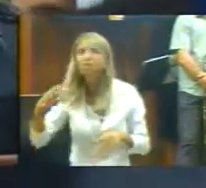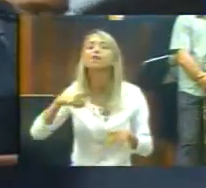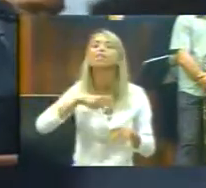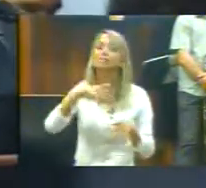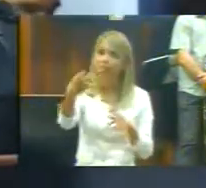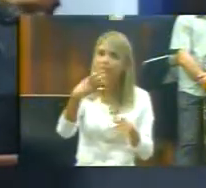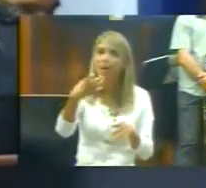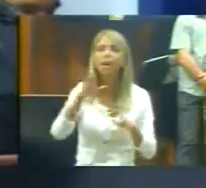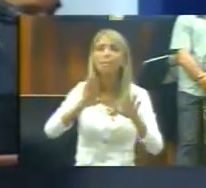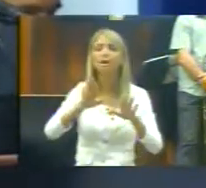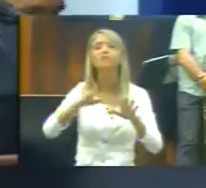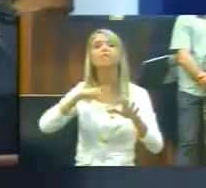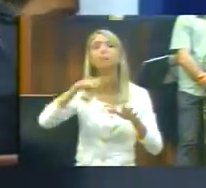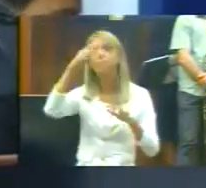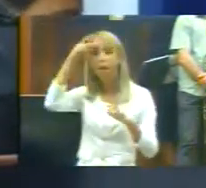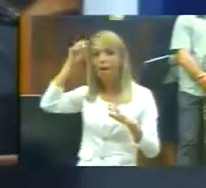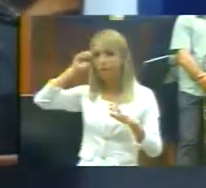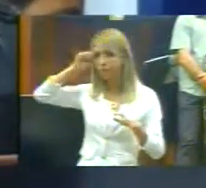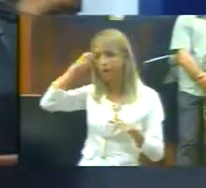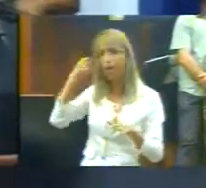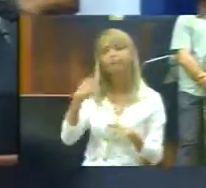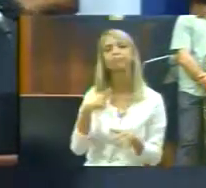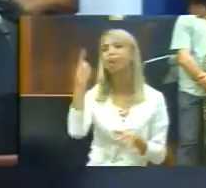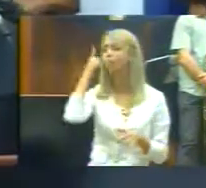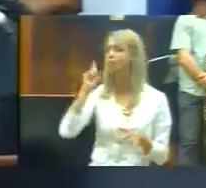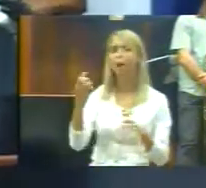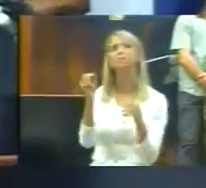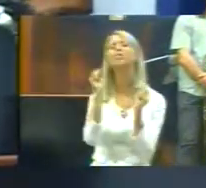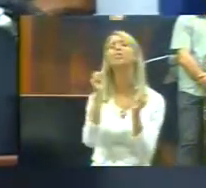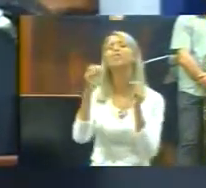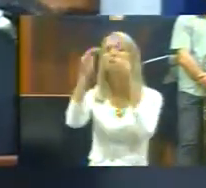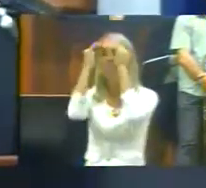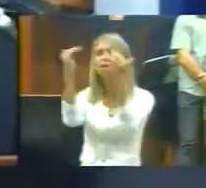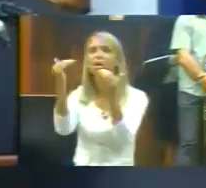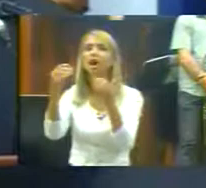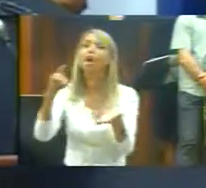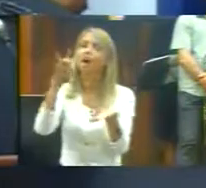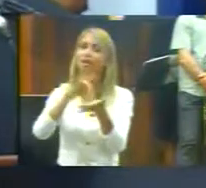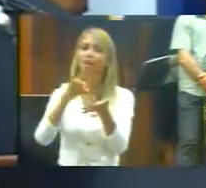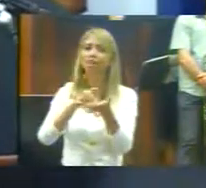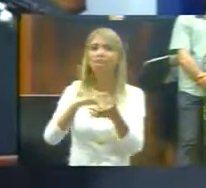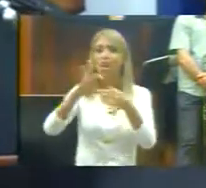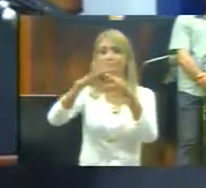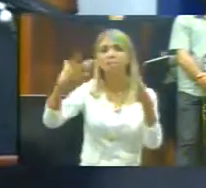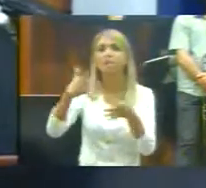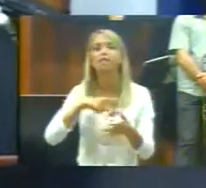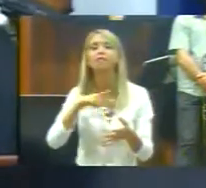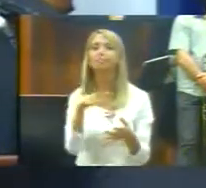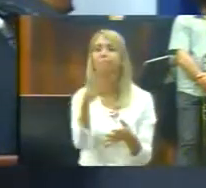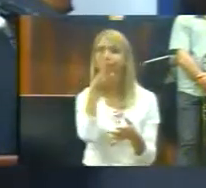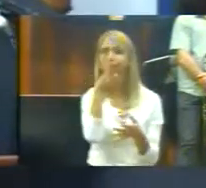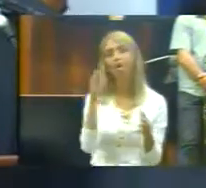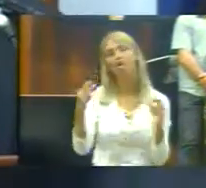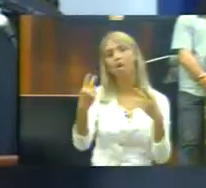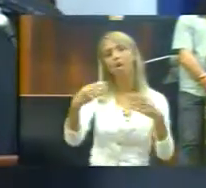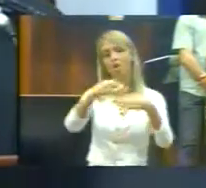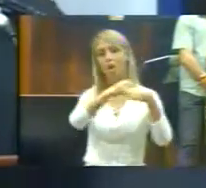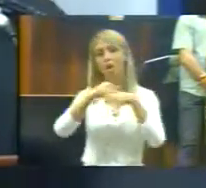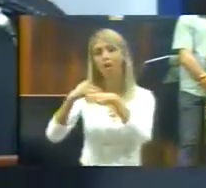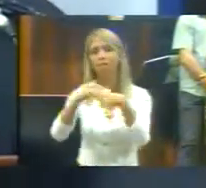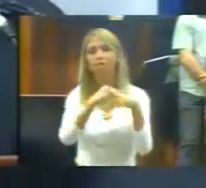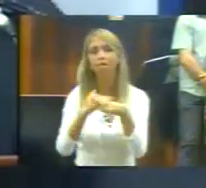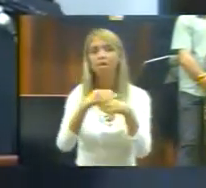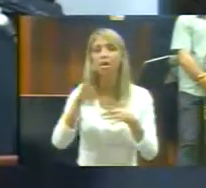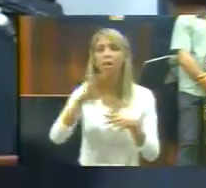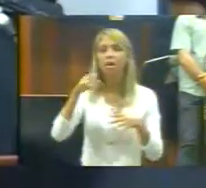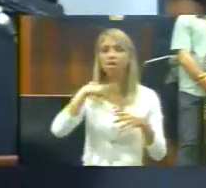pele preta que ignorado não sabe o que é ser respeitado. A falsa liberdade é o silenciador da arma da desigualdade. E o barulho dos tiros